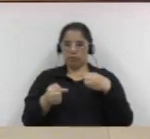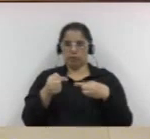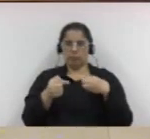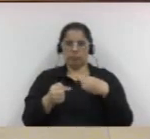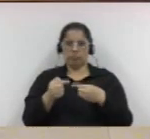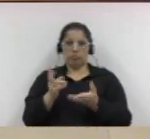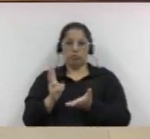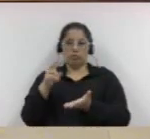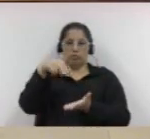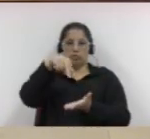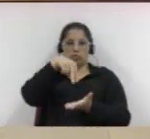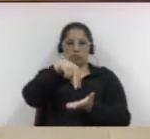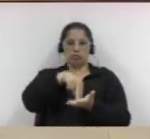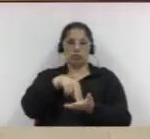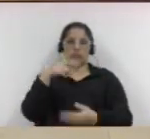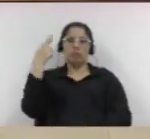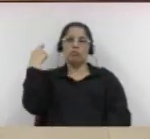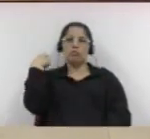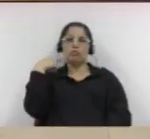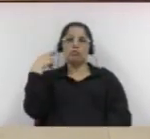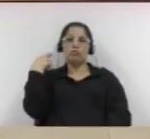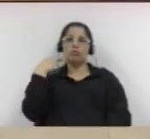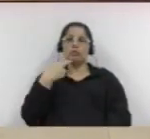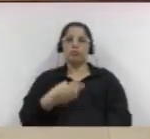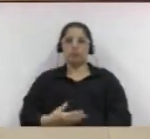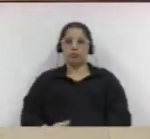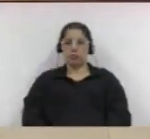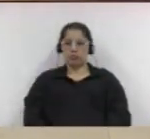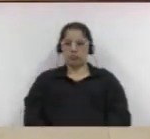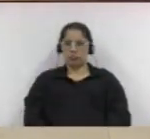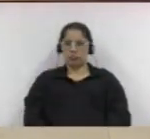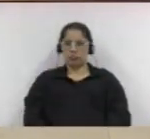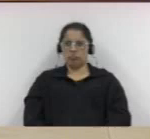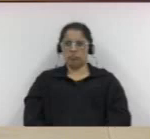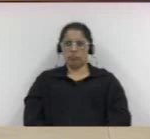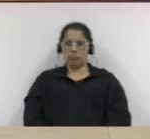Para discutir, o vereador Ronei Costa Martins Silva.